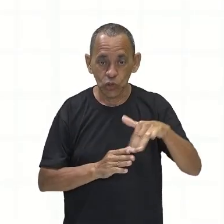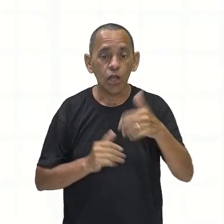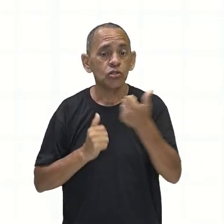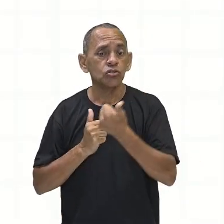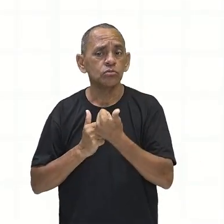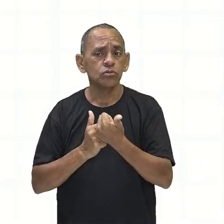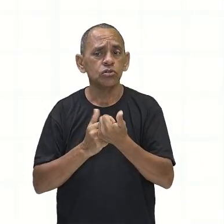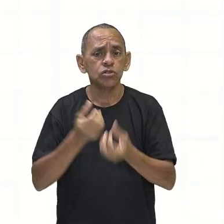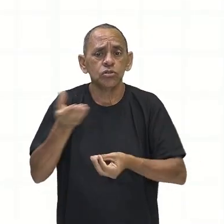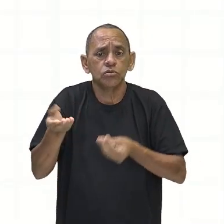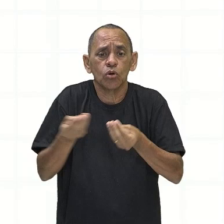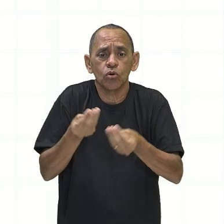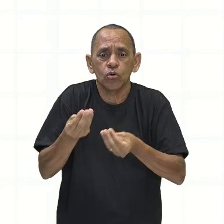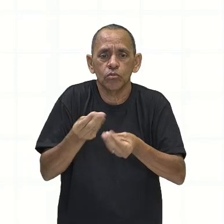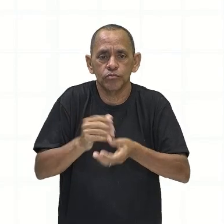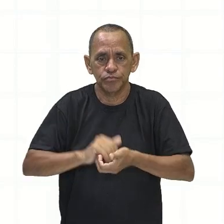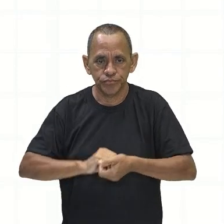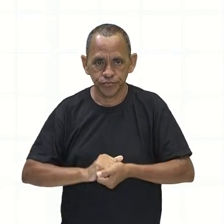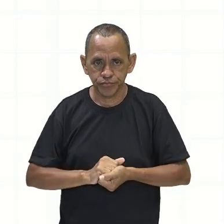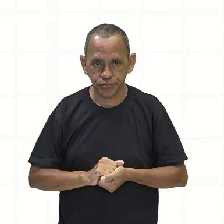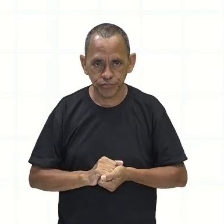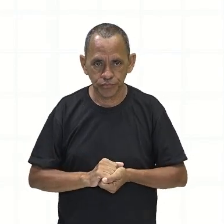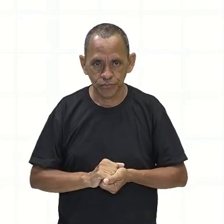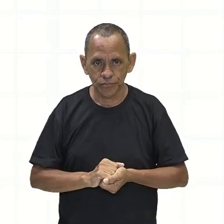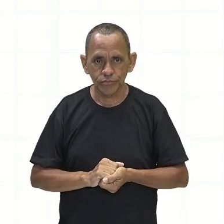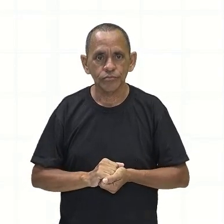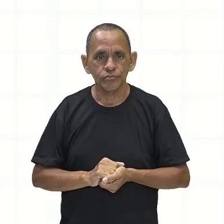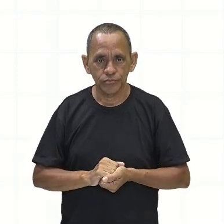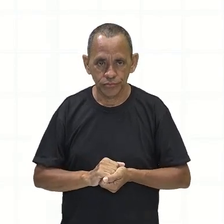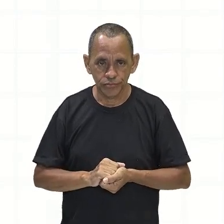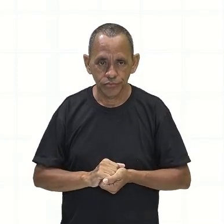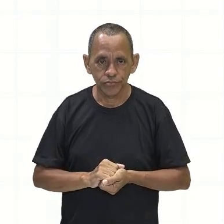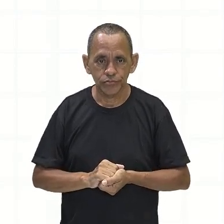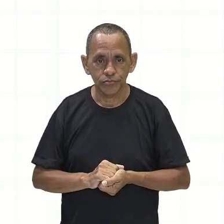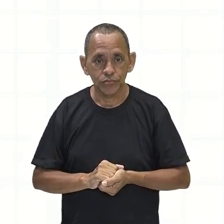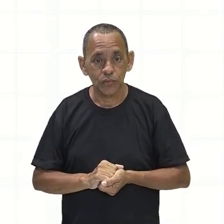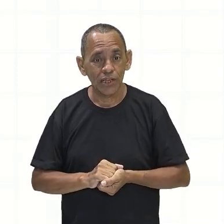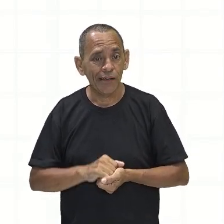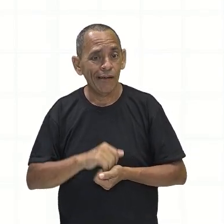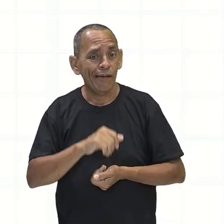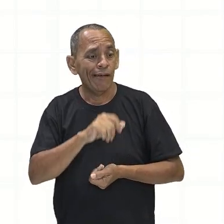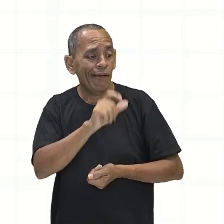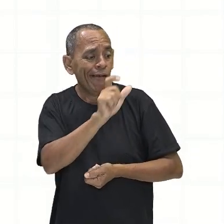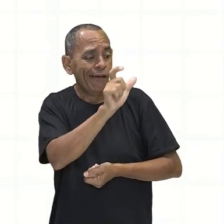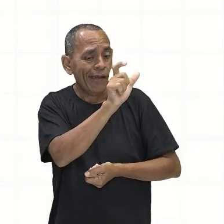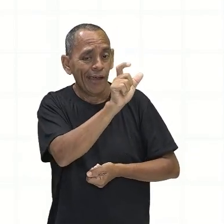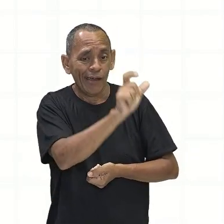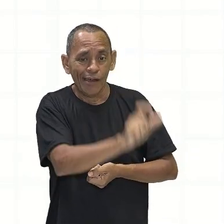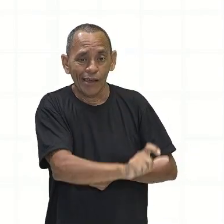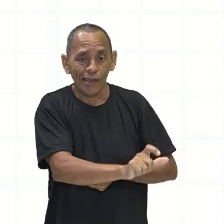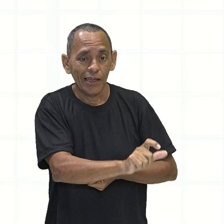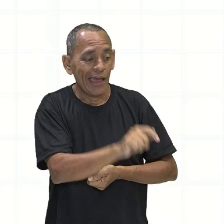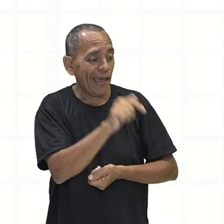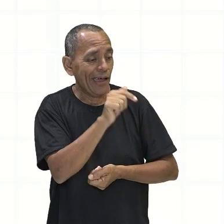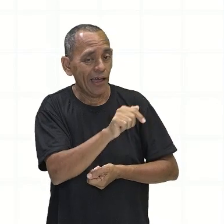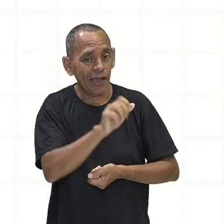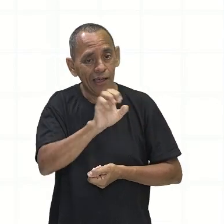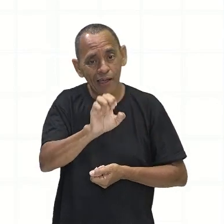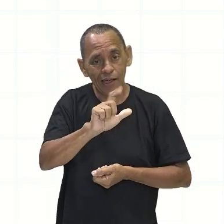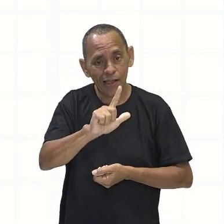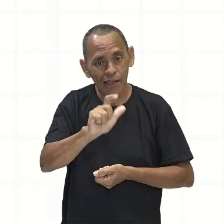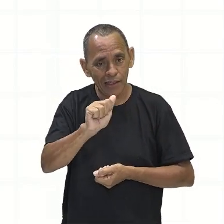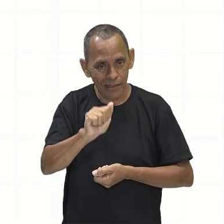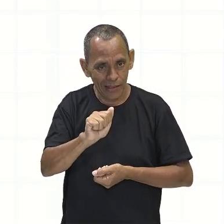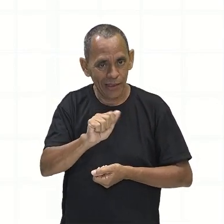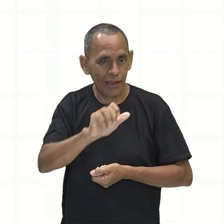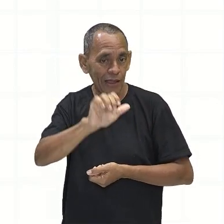agora vamos seguindo aqui para substituir, olha só. Ela a comprou, aí sim, está na linguagem culta,